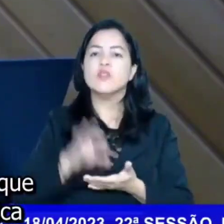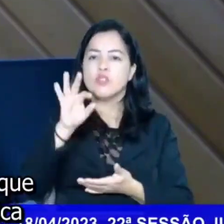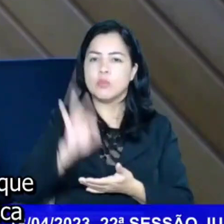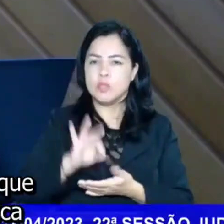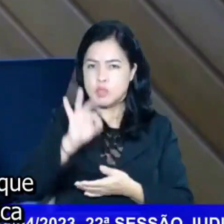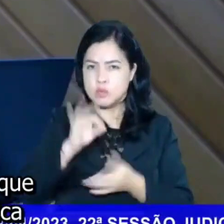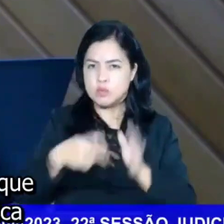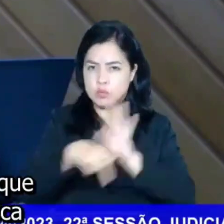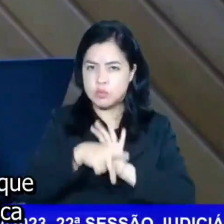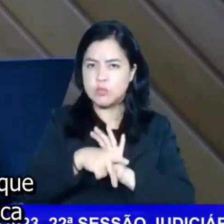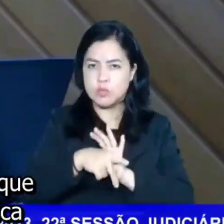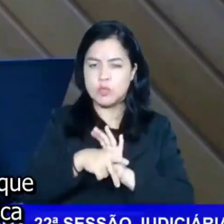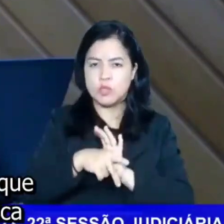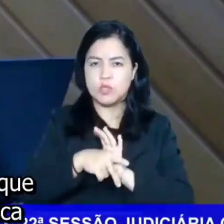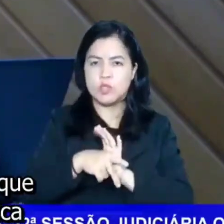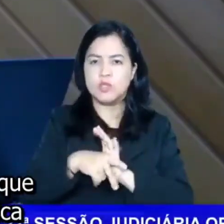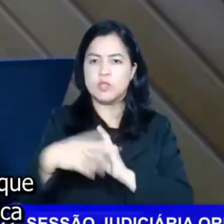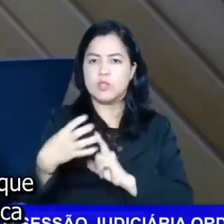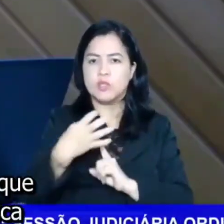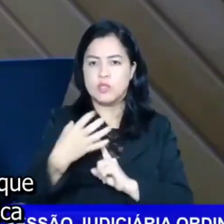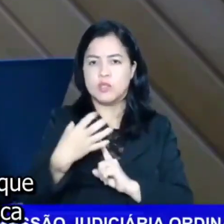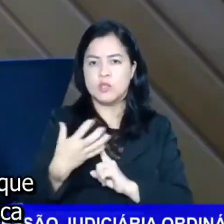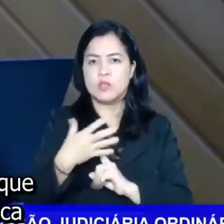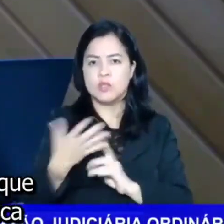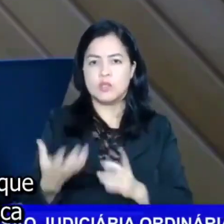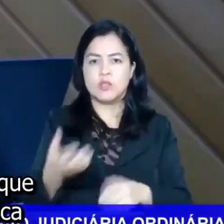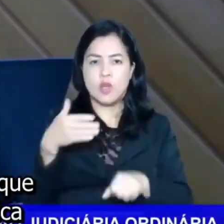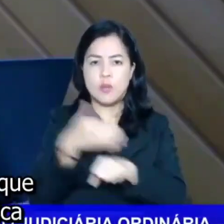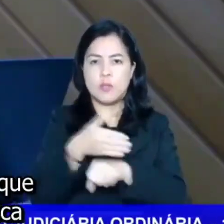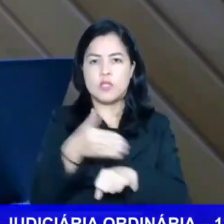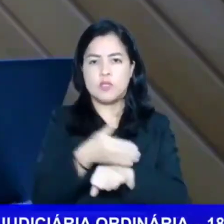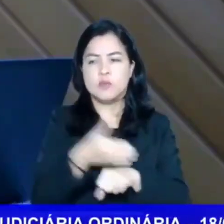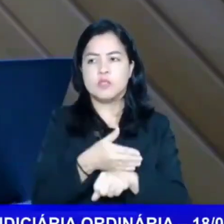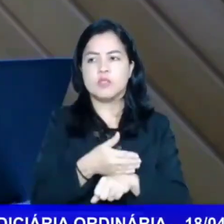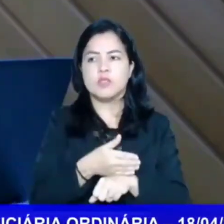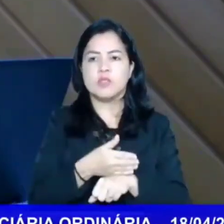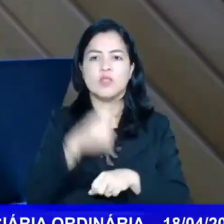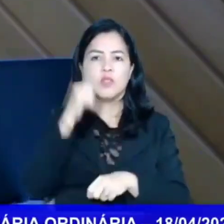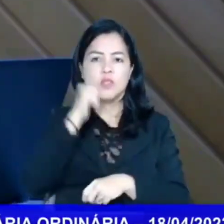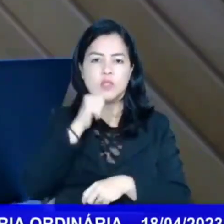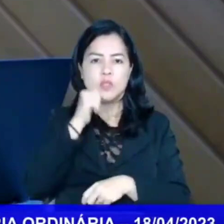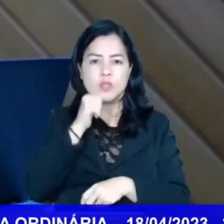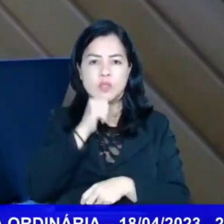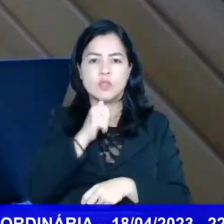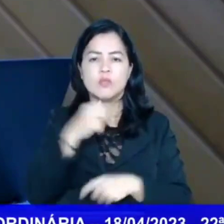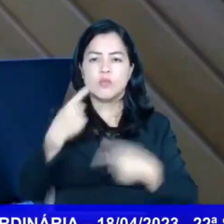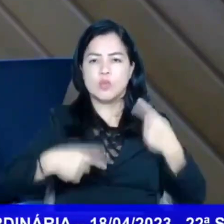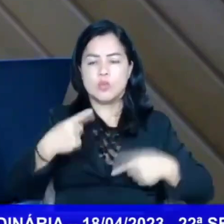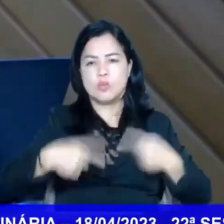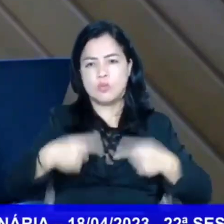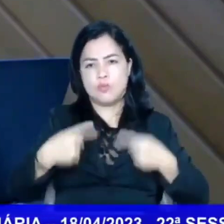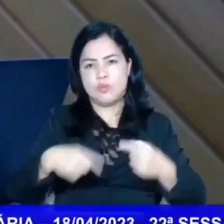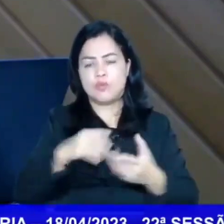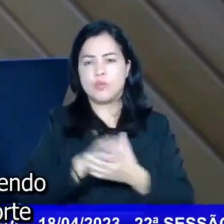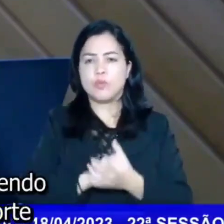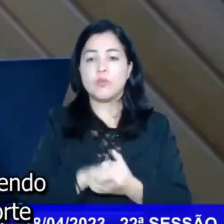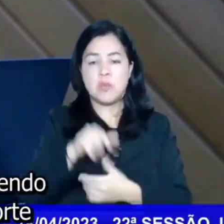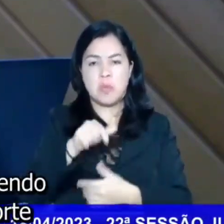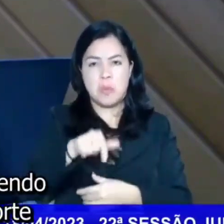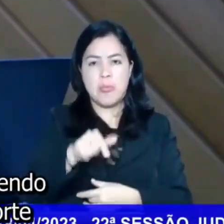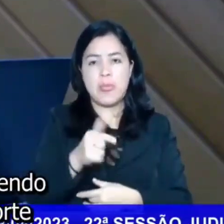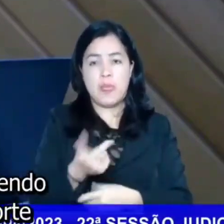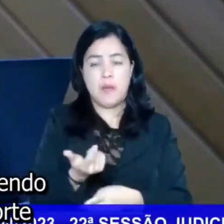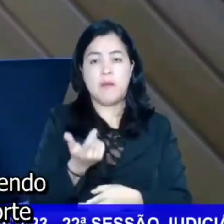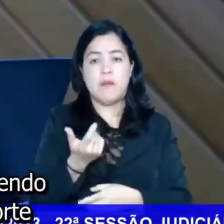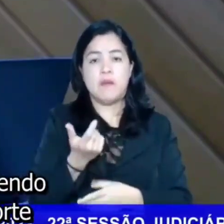percentual para que motive a participação feminina na política. Então, este é um critério que também